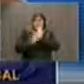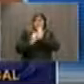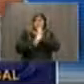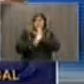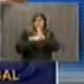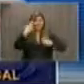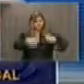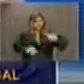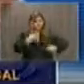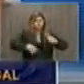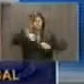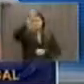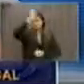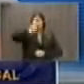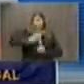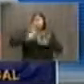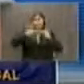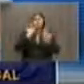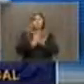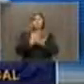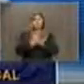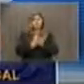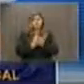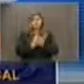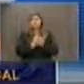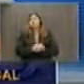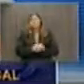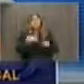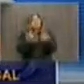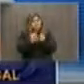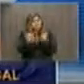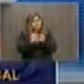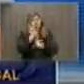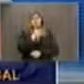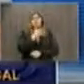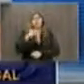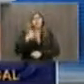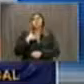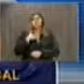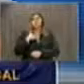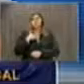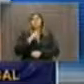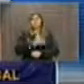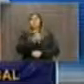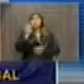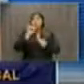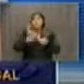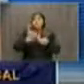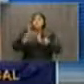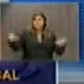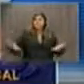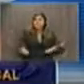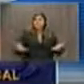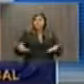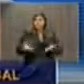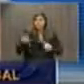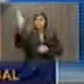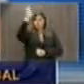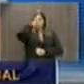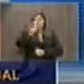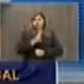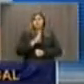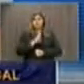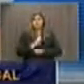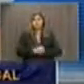públicas criadas a partir das escolas com esse objetivo. Também a mesma coisa na saúde pública. E não fazer como se faz hoje no nosso país, através,